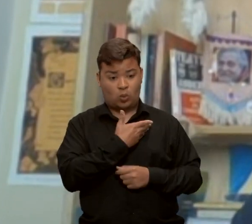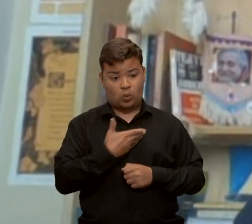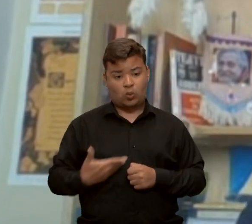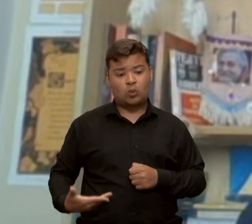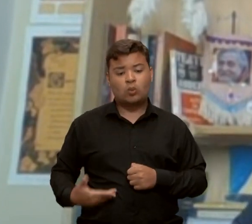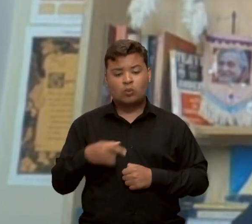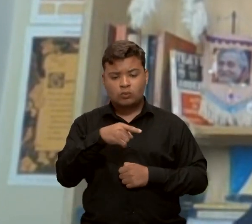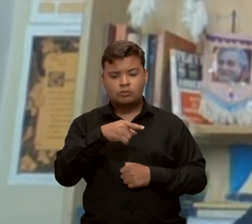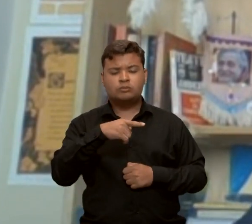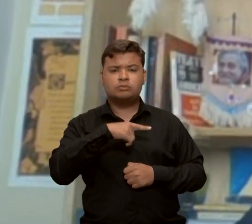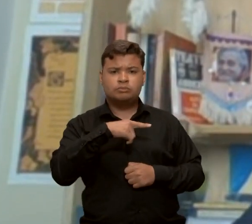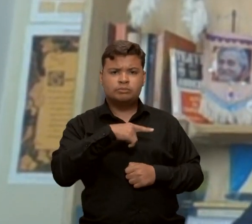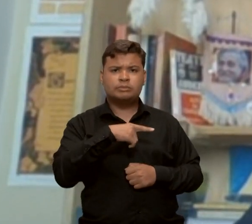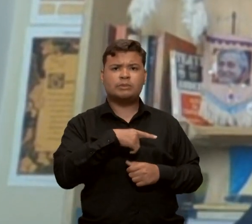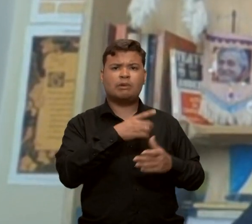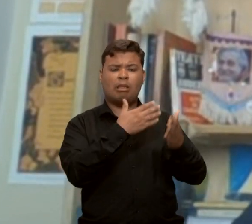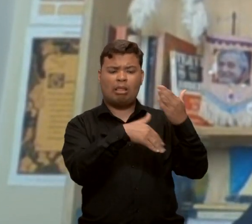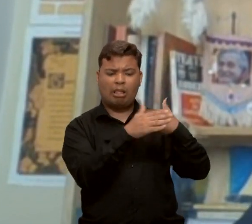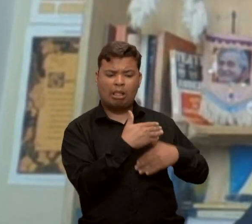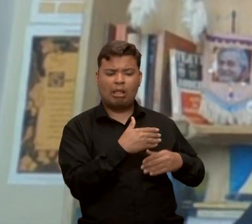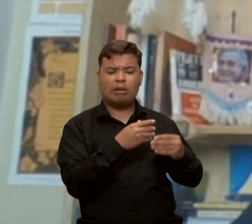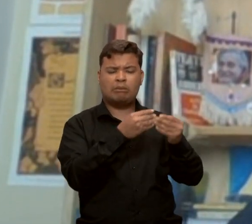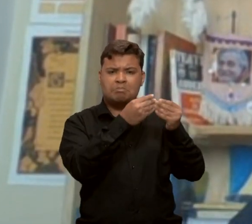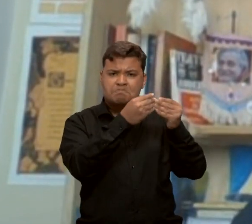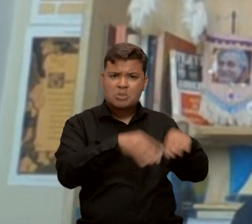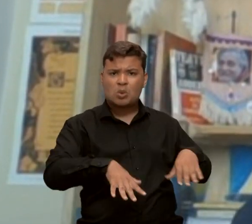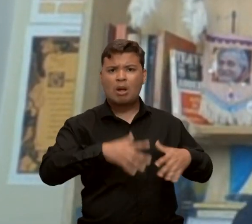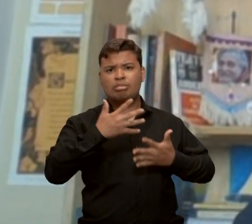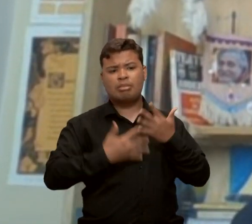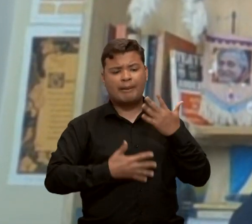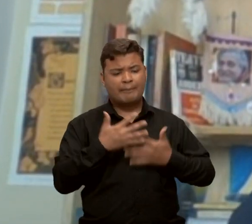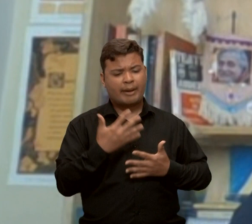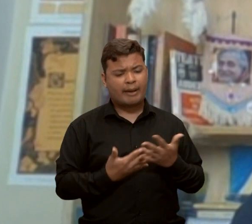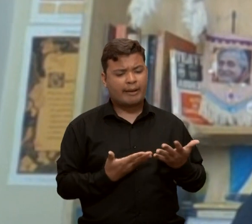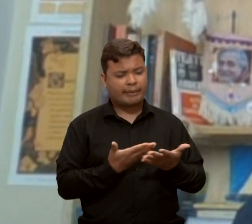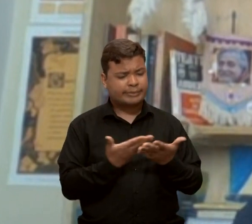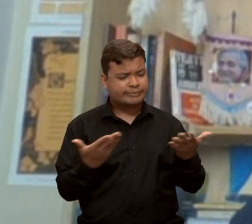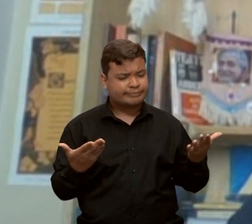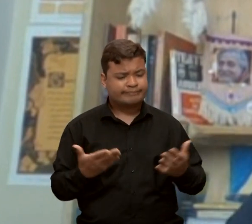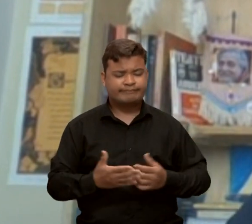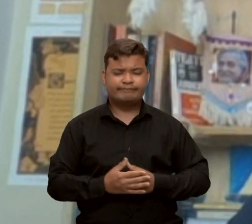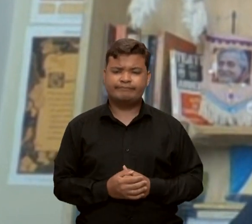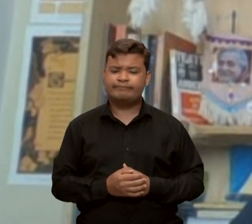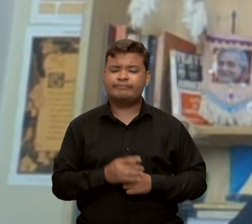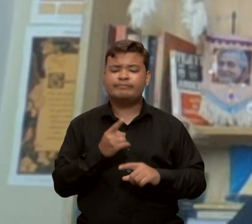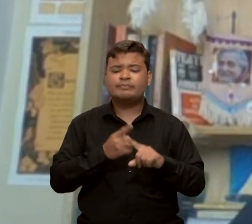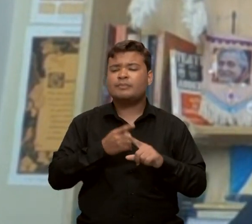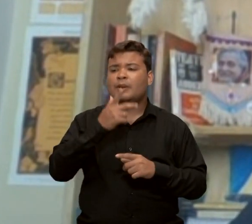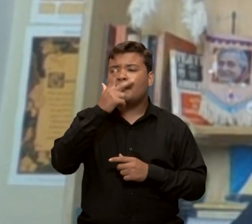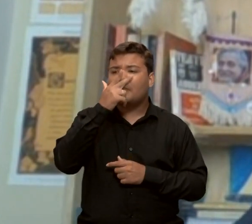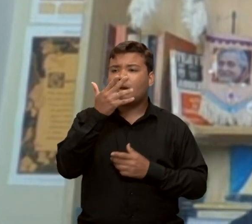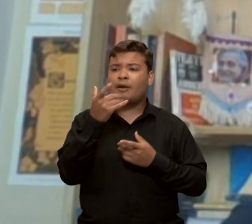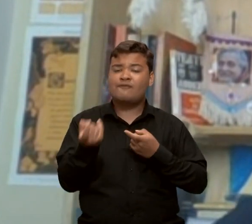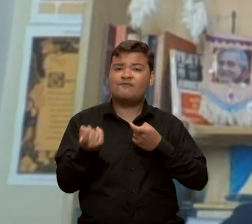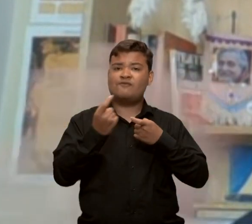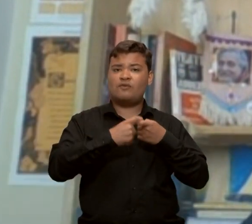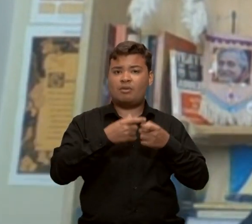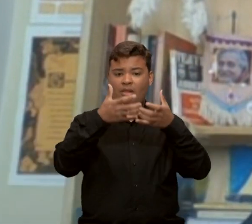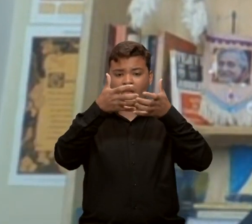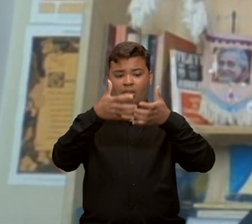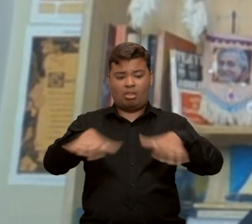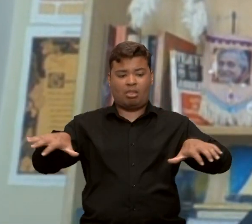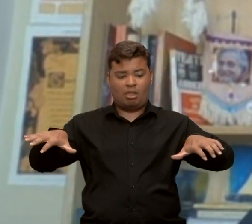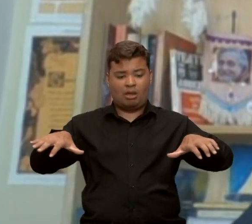políticas públicas que desmontam, né, que desfazem, porque aí parece querer retornar para a segregação, né, para as